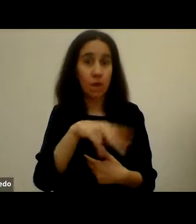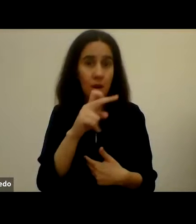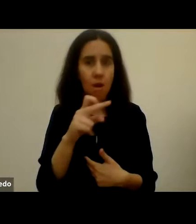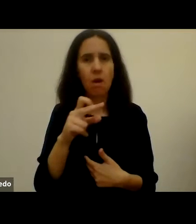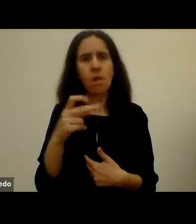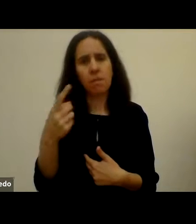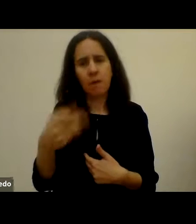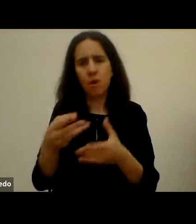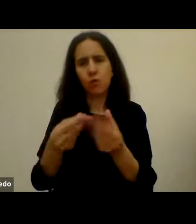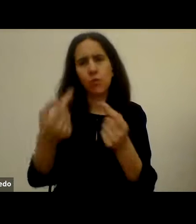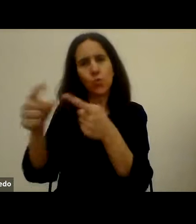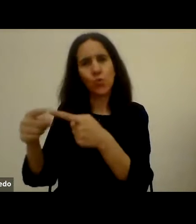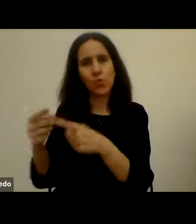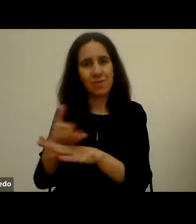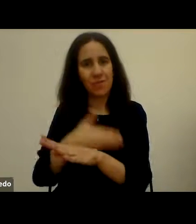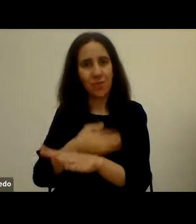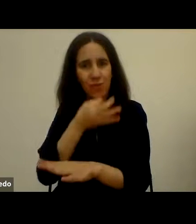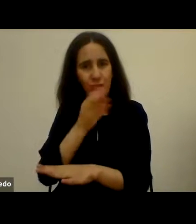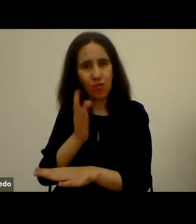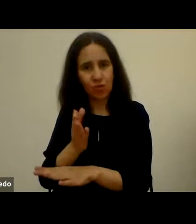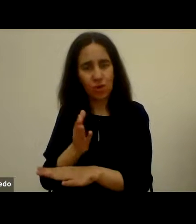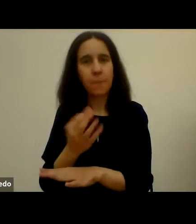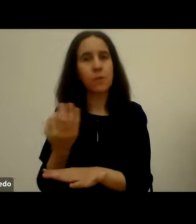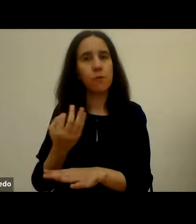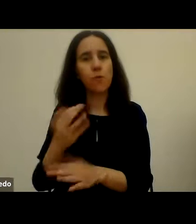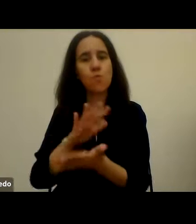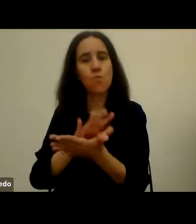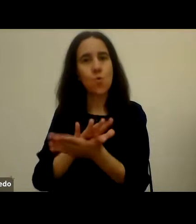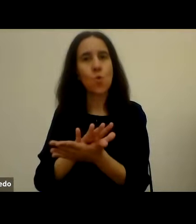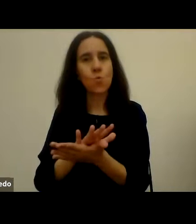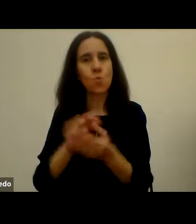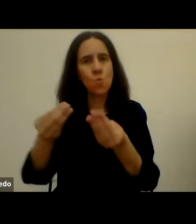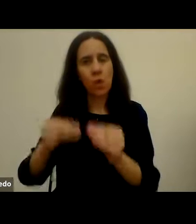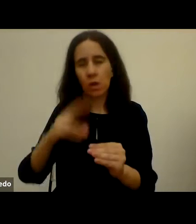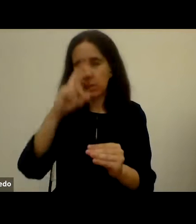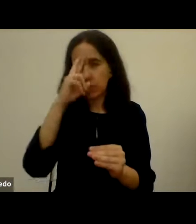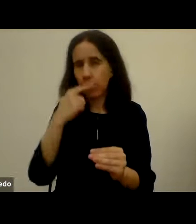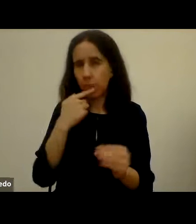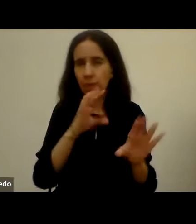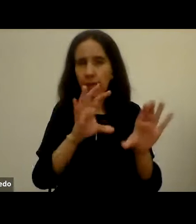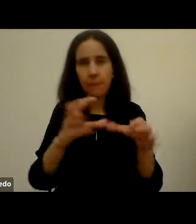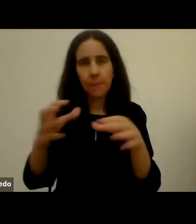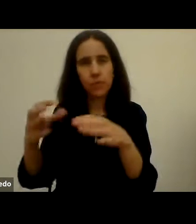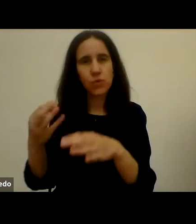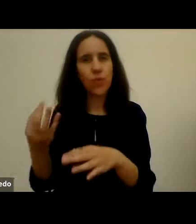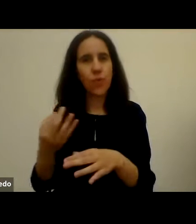outros instrumentos de que vos falei e que foram produzidos com enorme esforço das equipes que